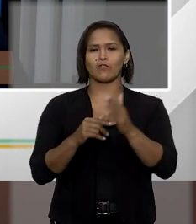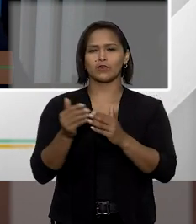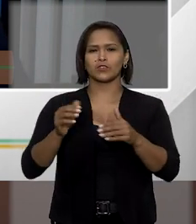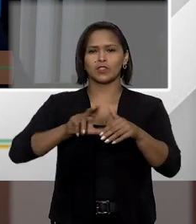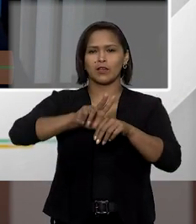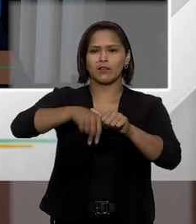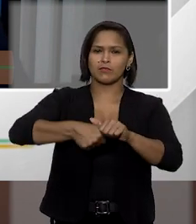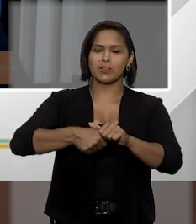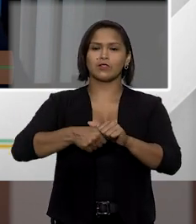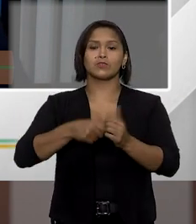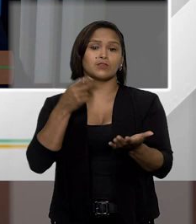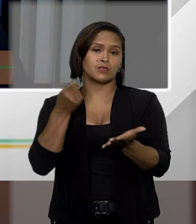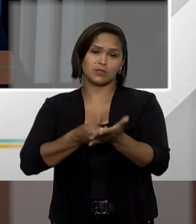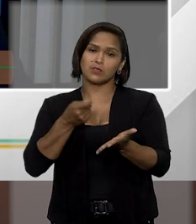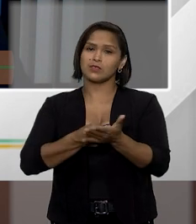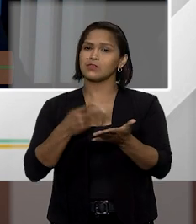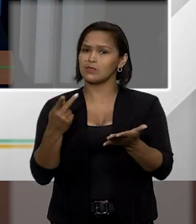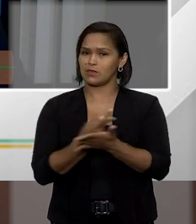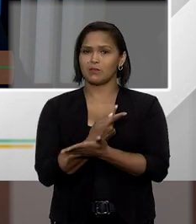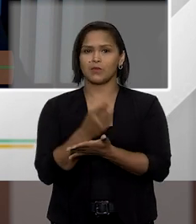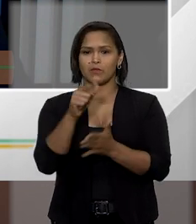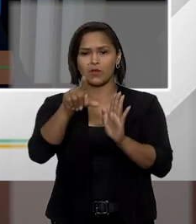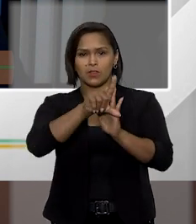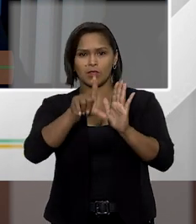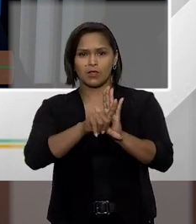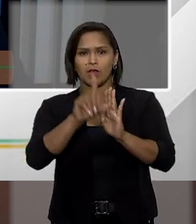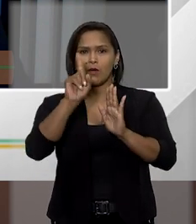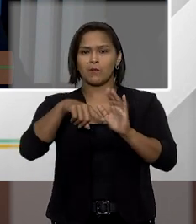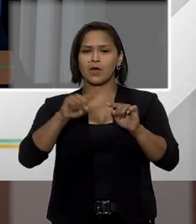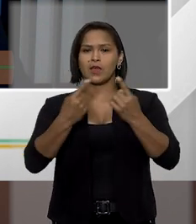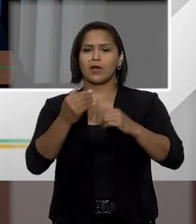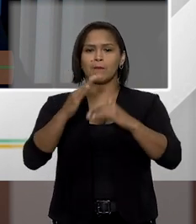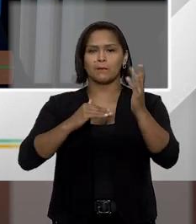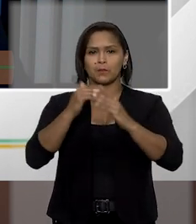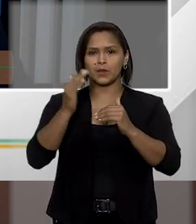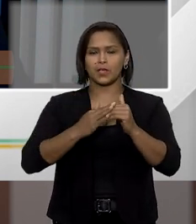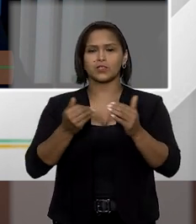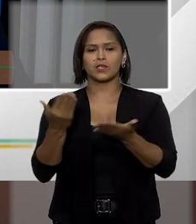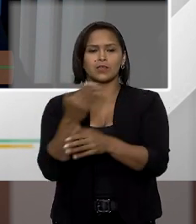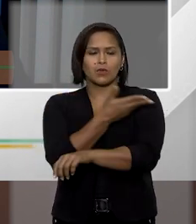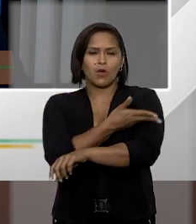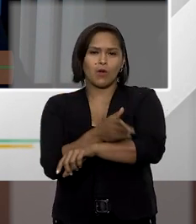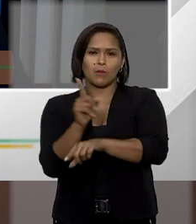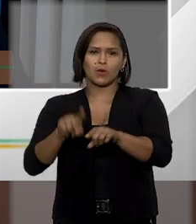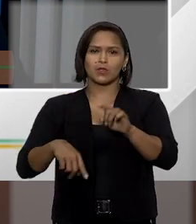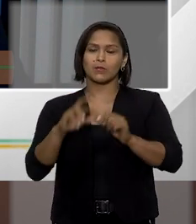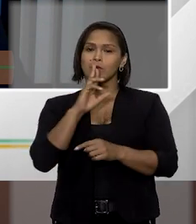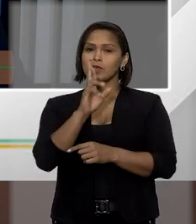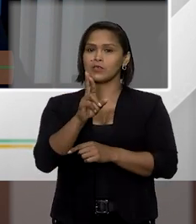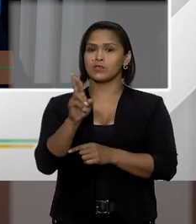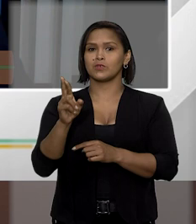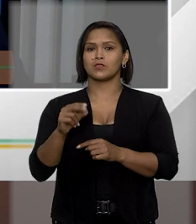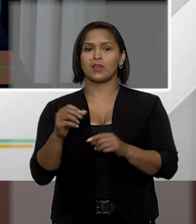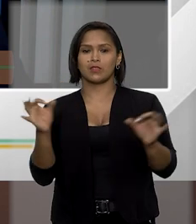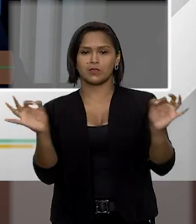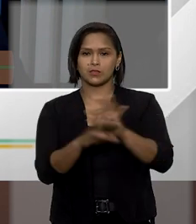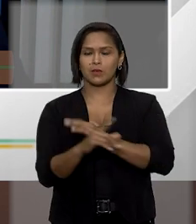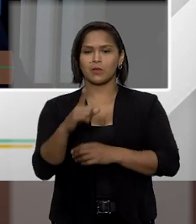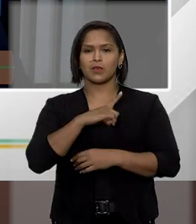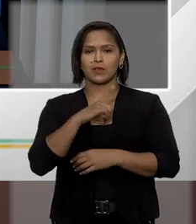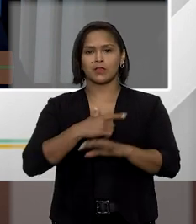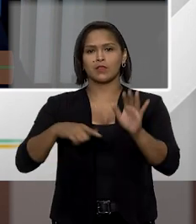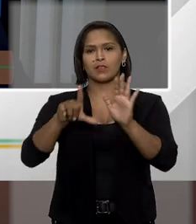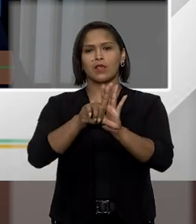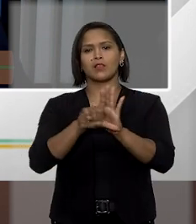fraudes, sempre foi uma exigência da nossa norma, tanto que a prática desses comportamentos resultava no sancionamento